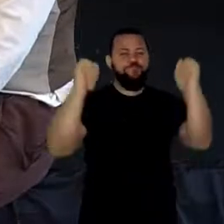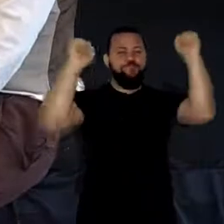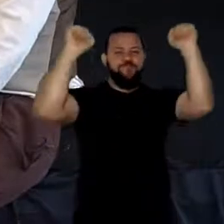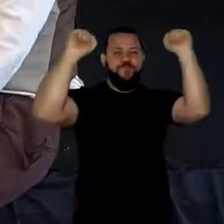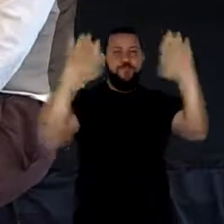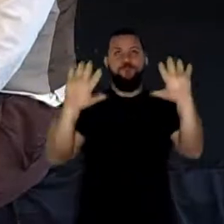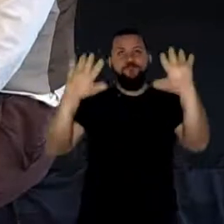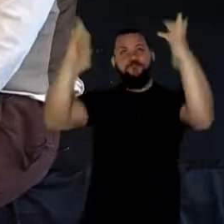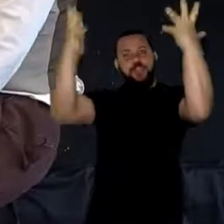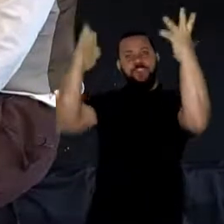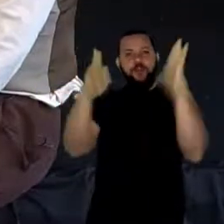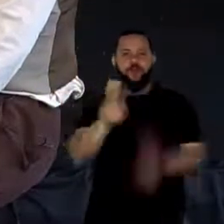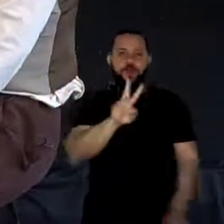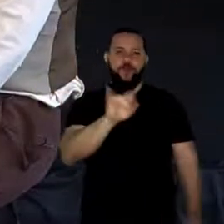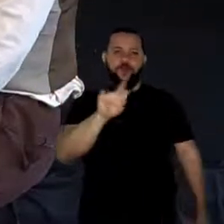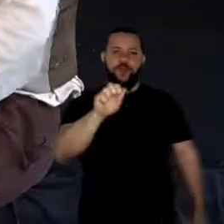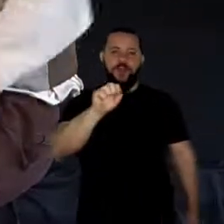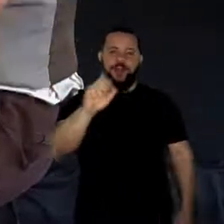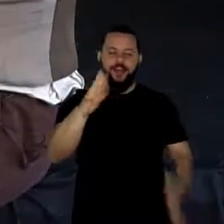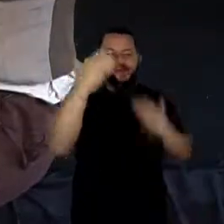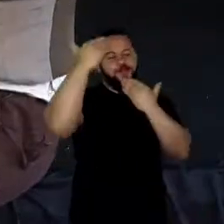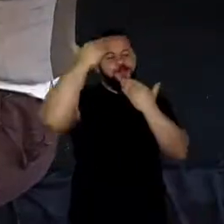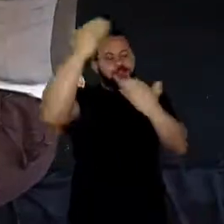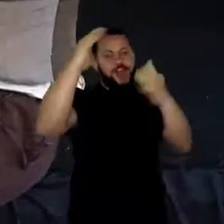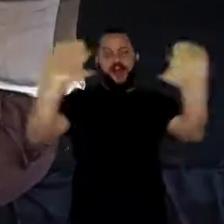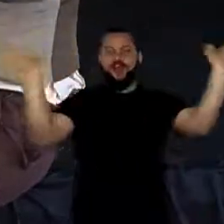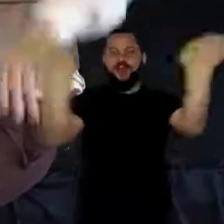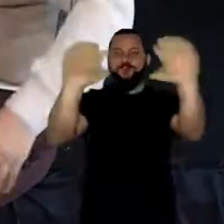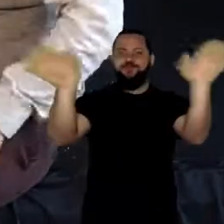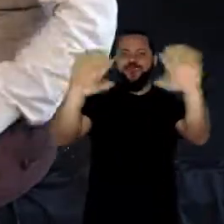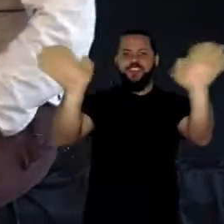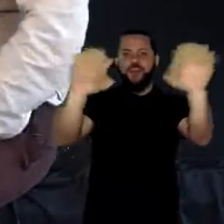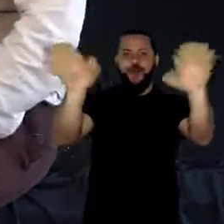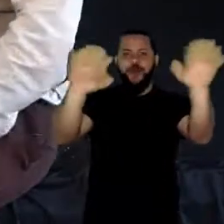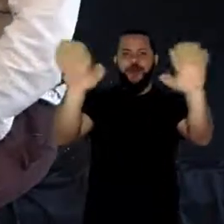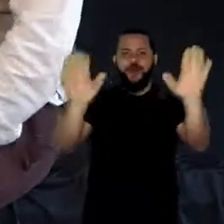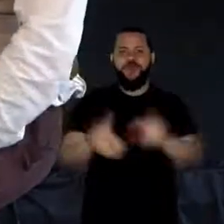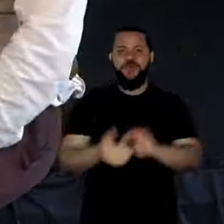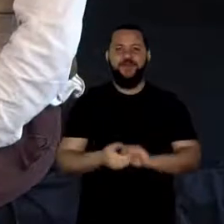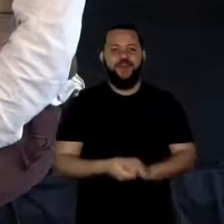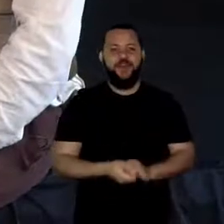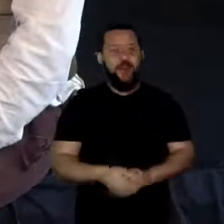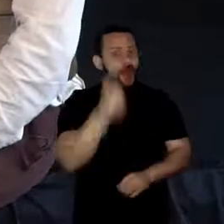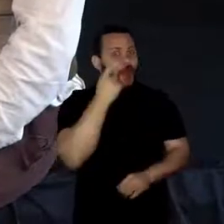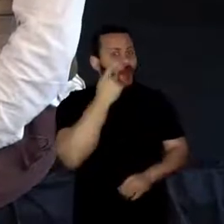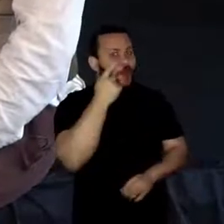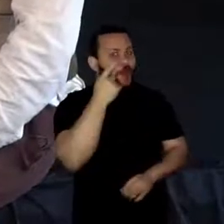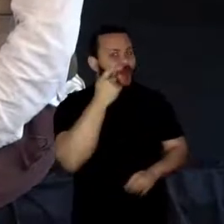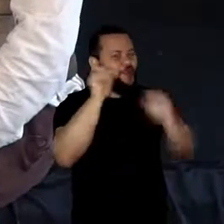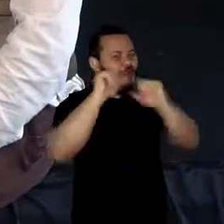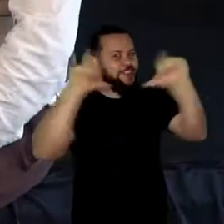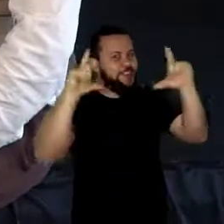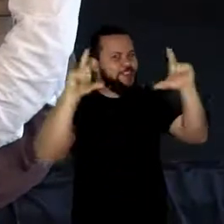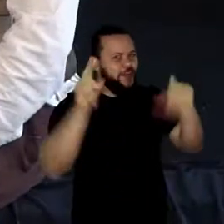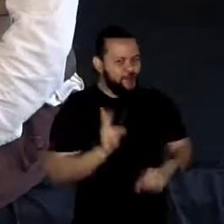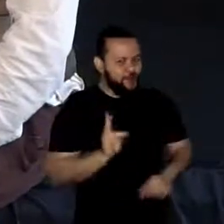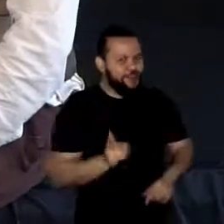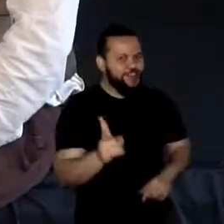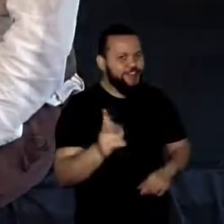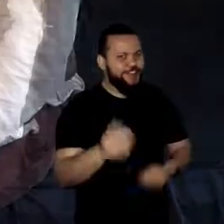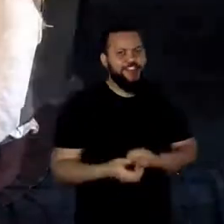de Bonecos. Obrigada. Tchau, gente. Valeu. Se liga na gente aí, hein, que a gente continua.